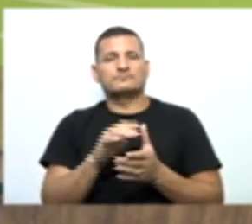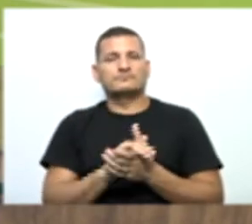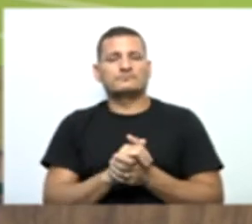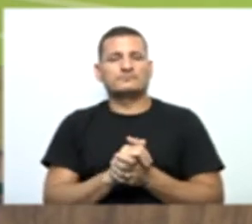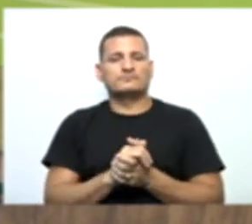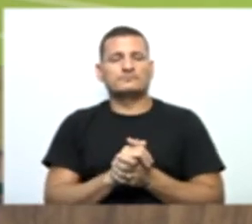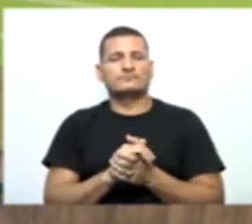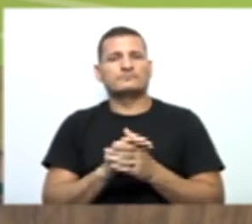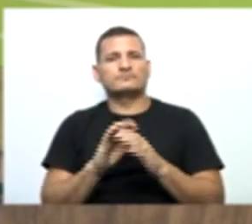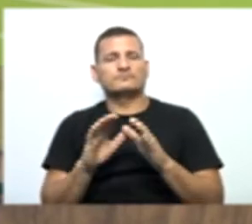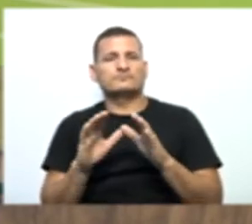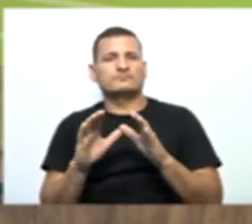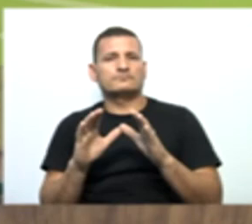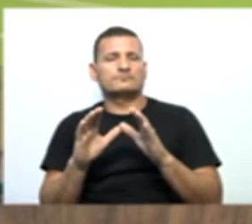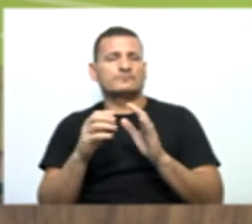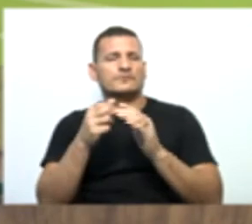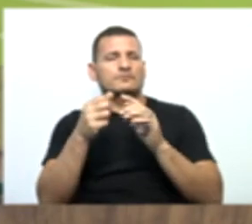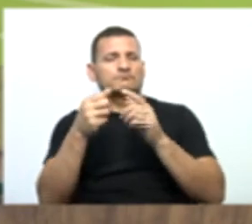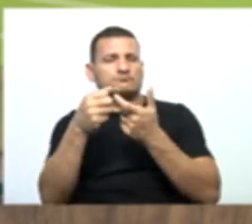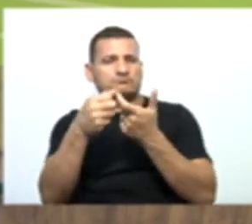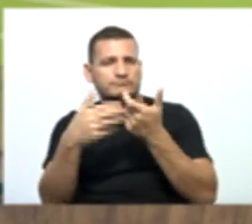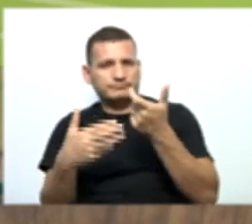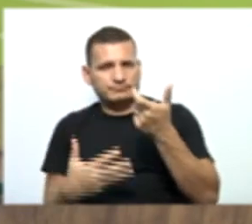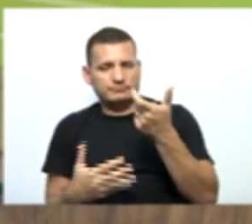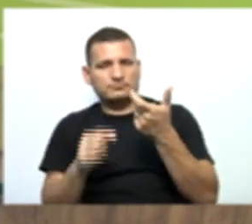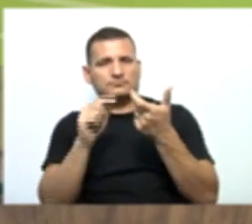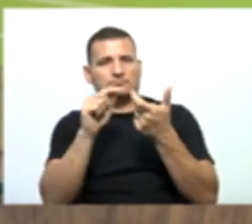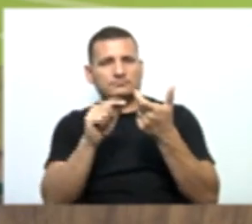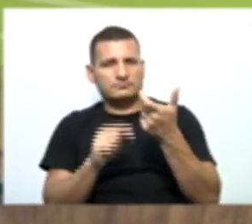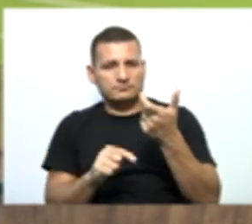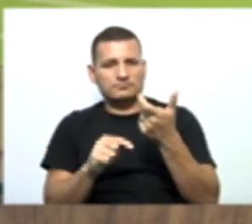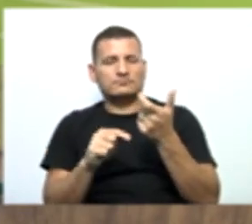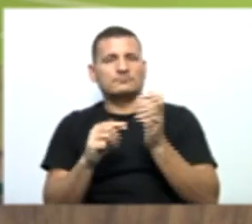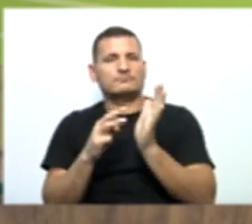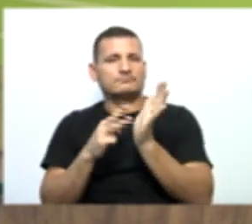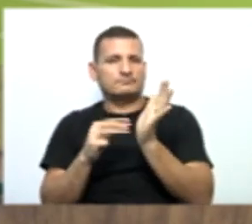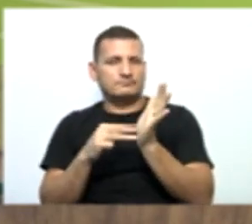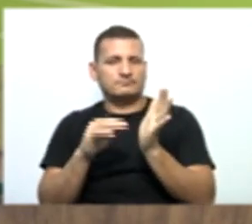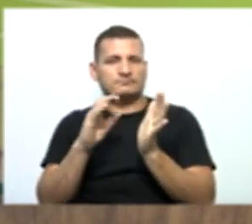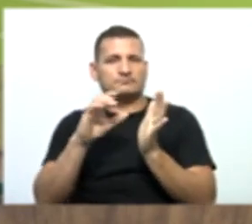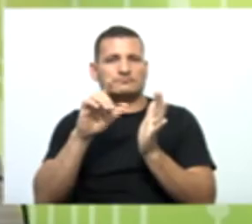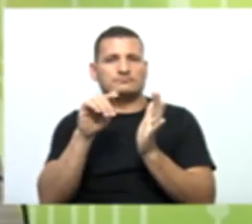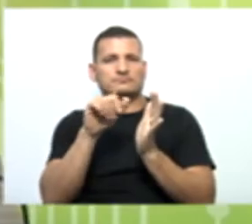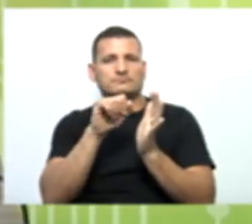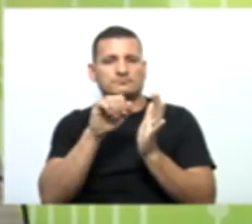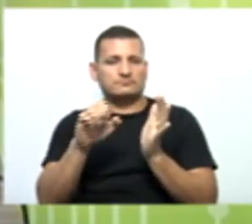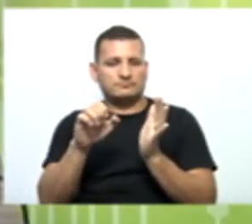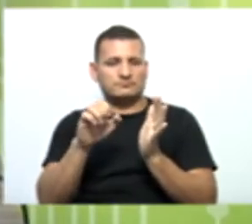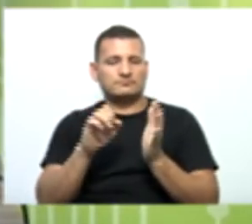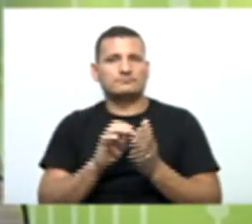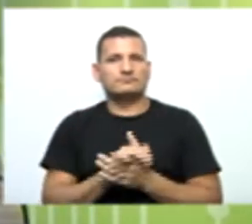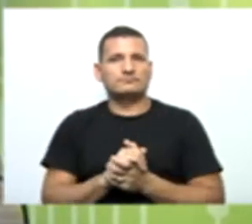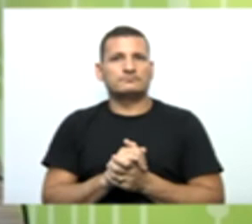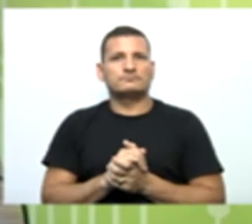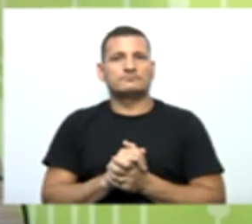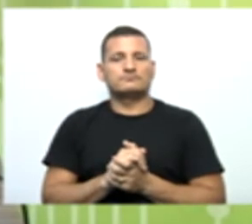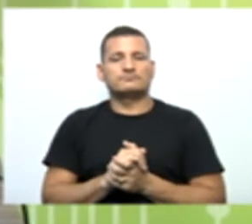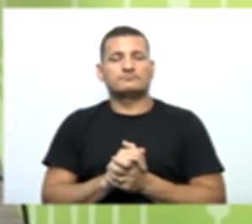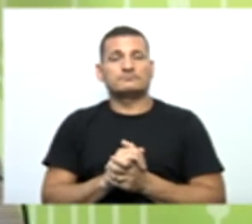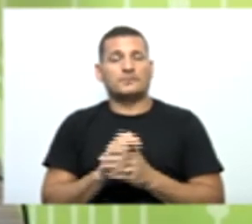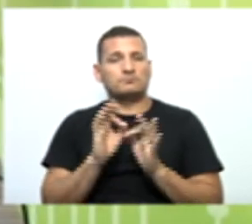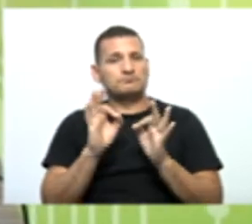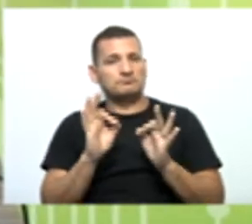possíveis ações sobre o objeto, também chamado de método de classe. Certíssimo, professor. São